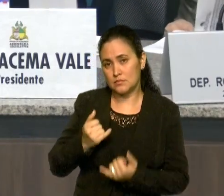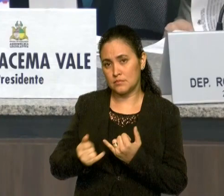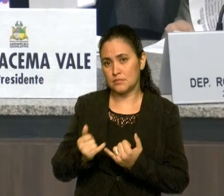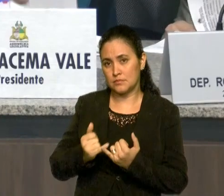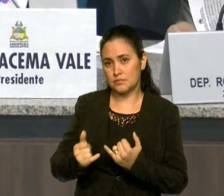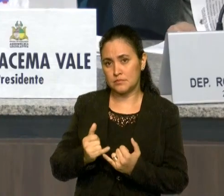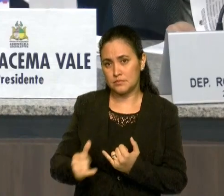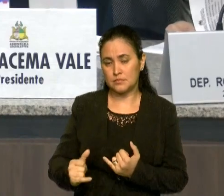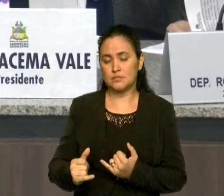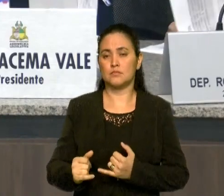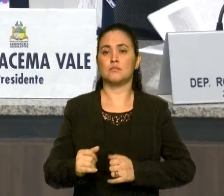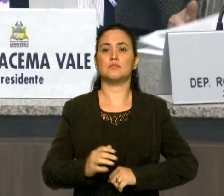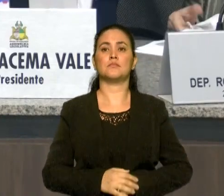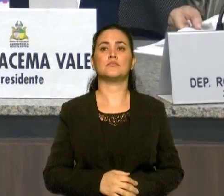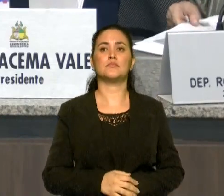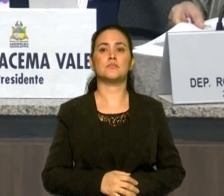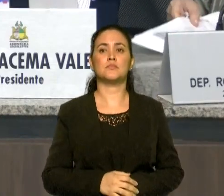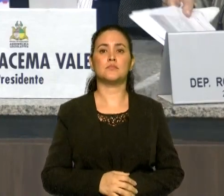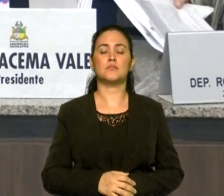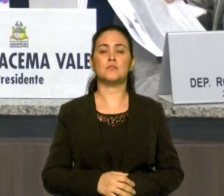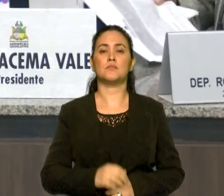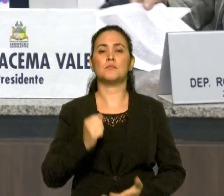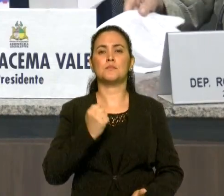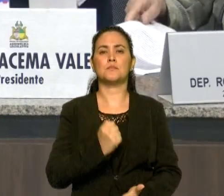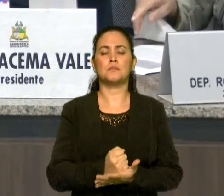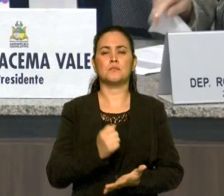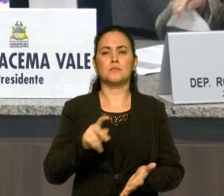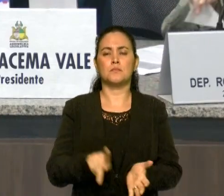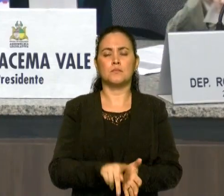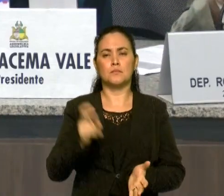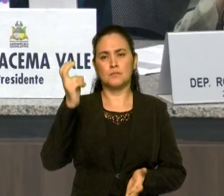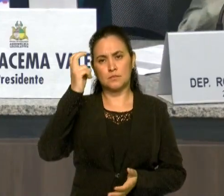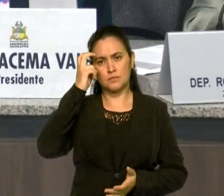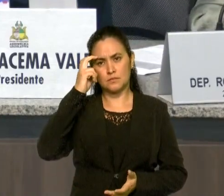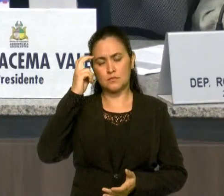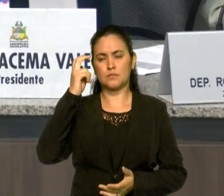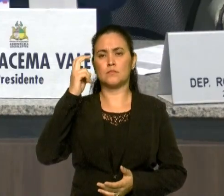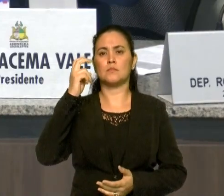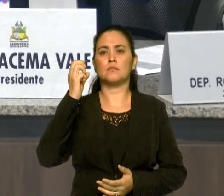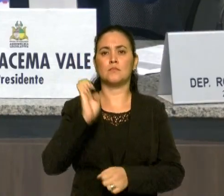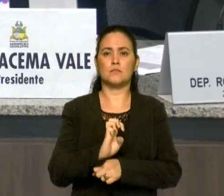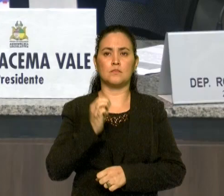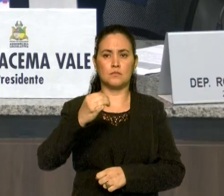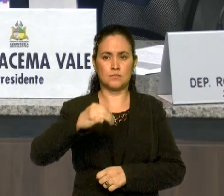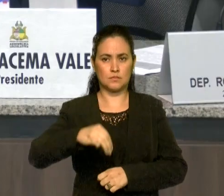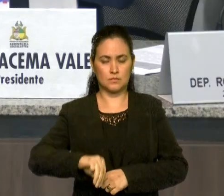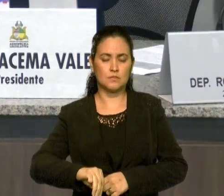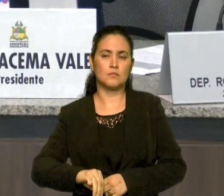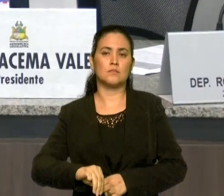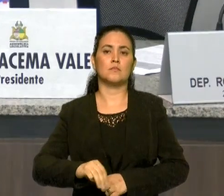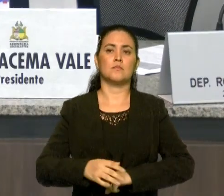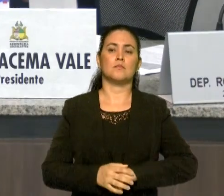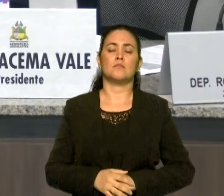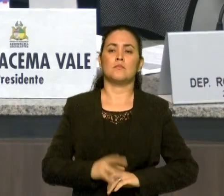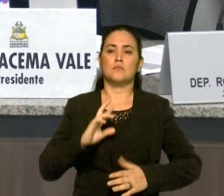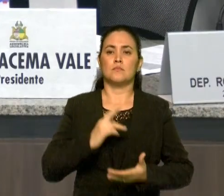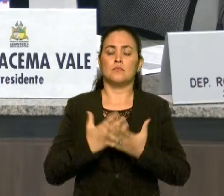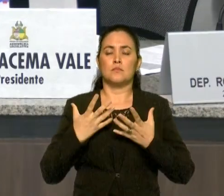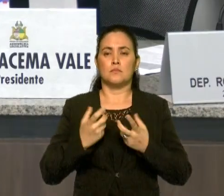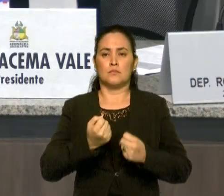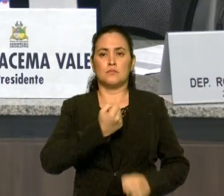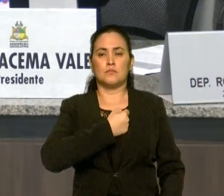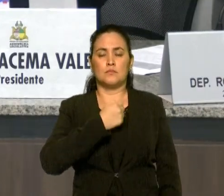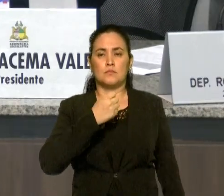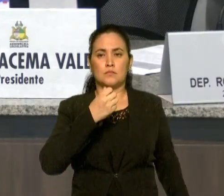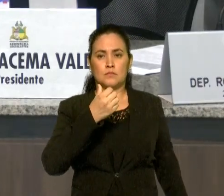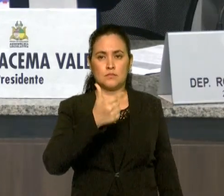patrimônio cultural e material do Estado do Maranhão e da outras providências. Comparecer favorável número